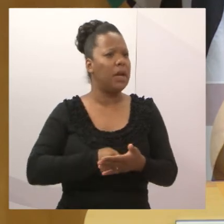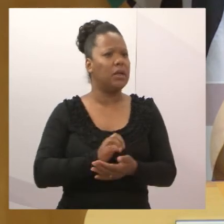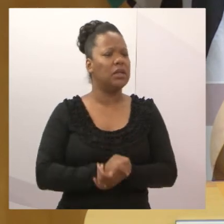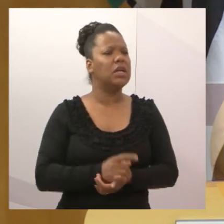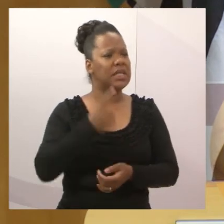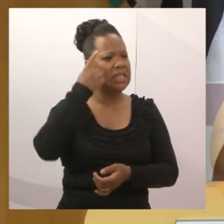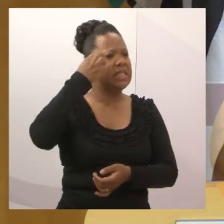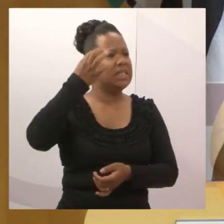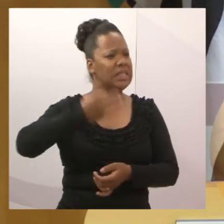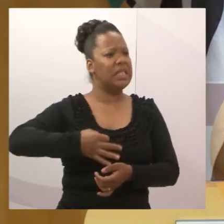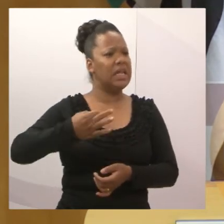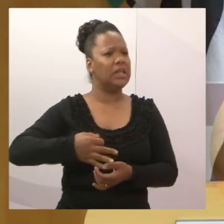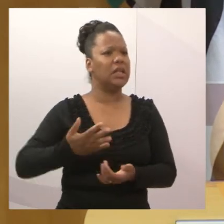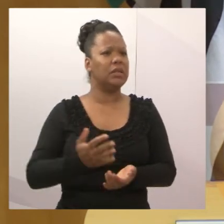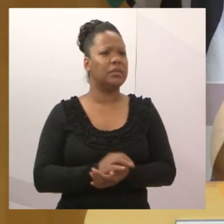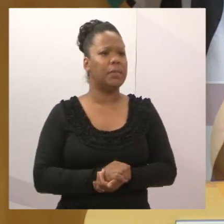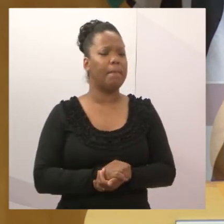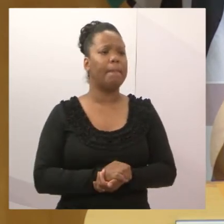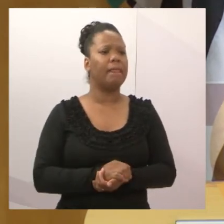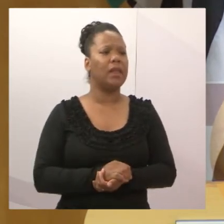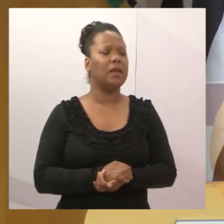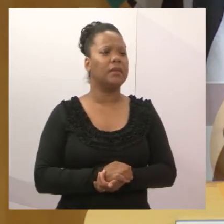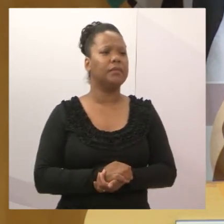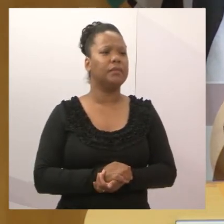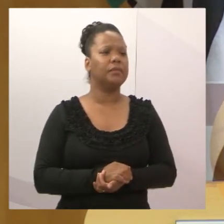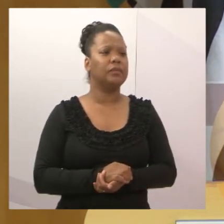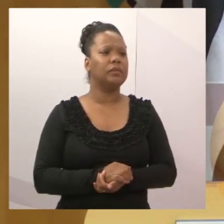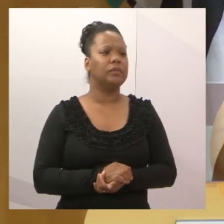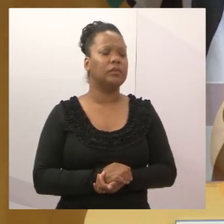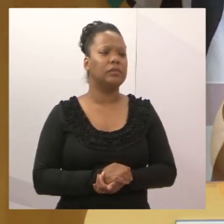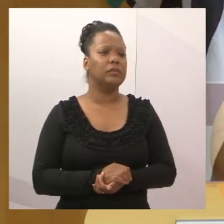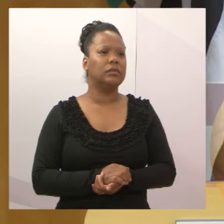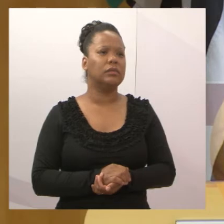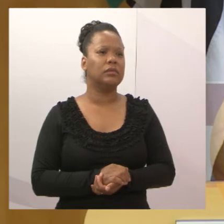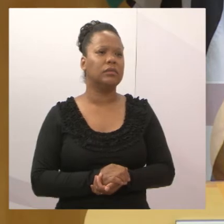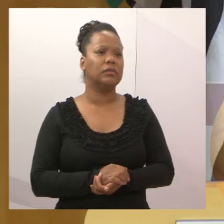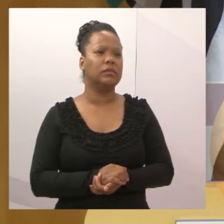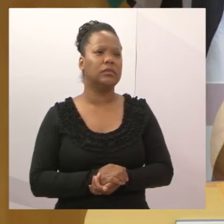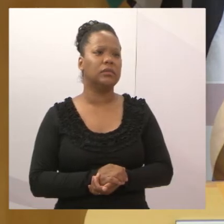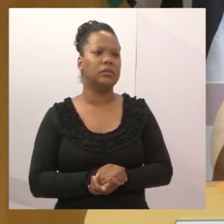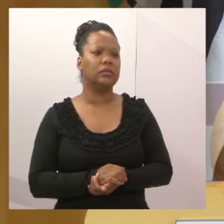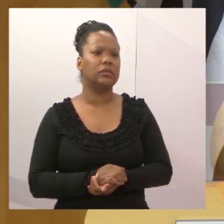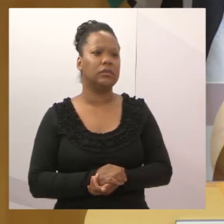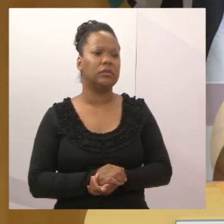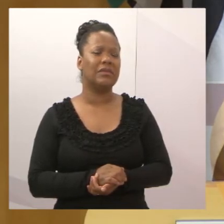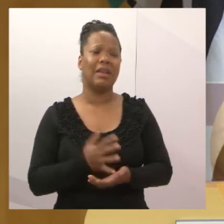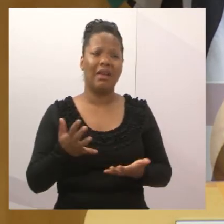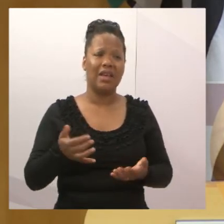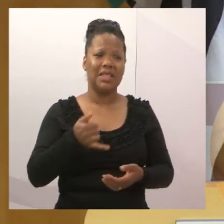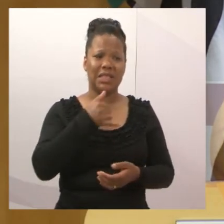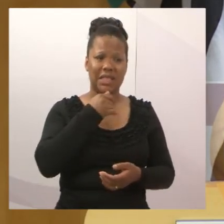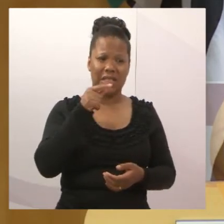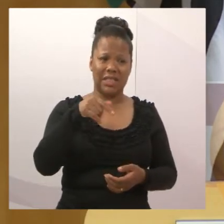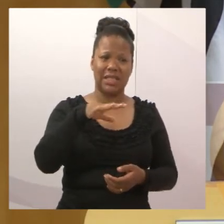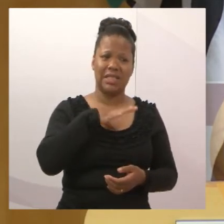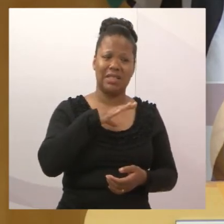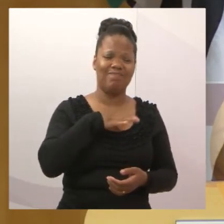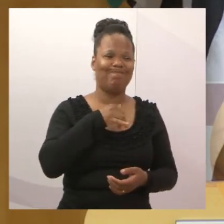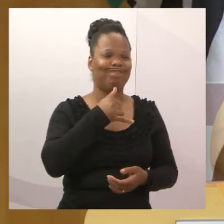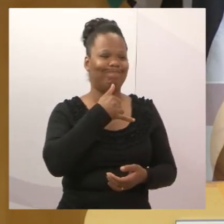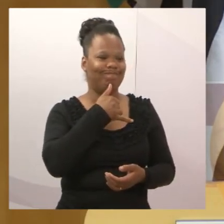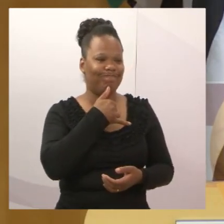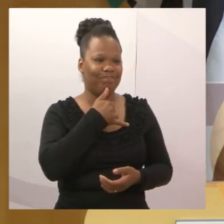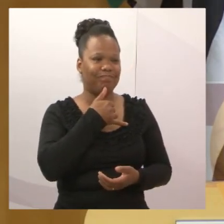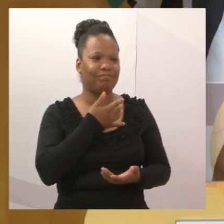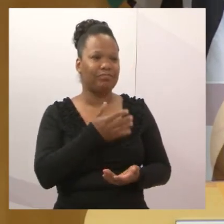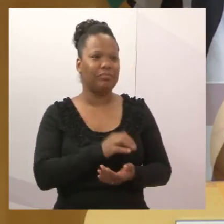toda certeza. Agora, eu faço outro questionamento aqui também, né, porque eu acho que é lamentável, a nossa cidade, infelizmente,